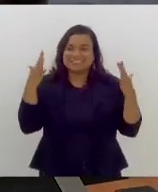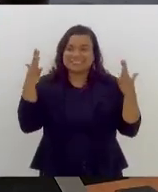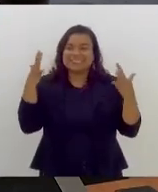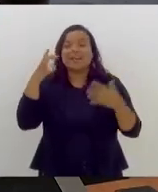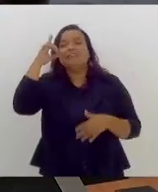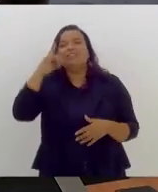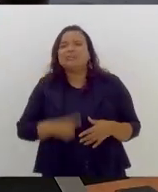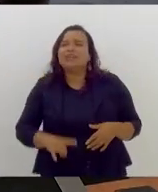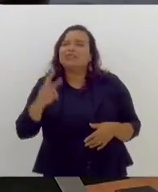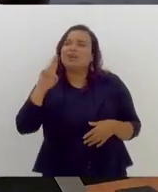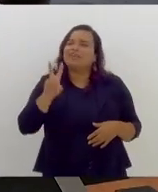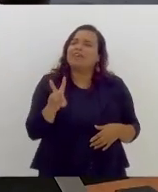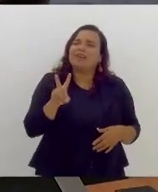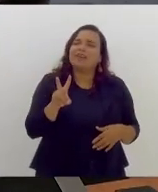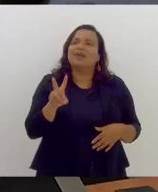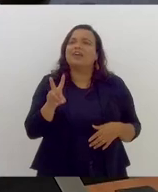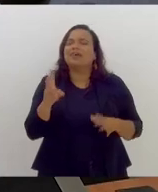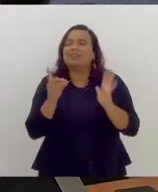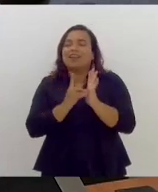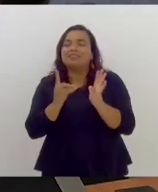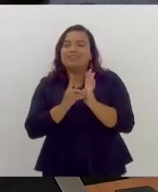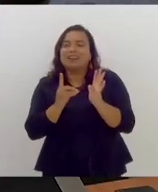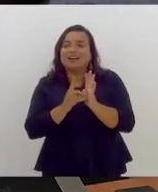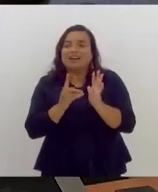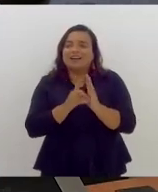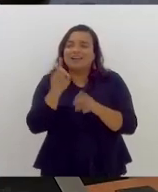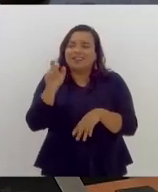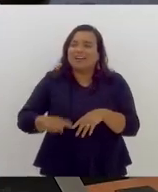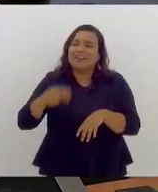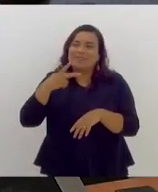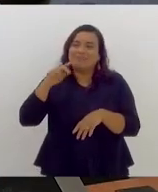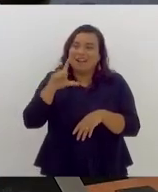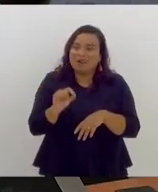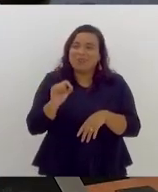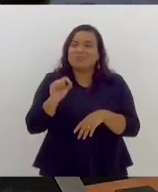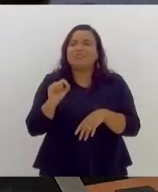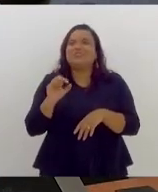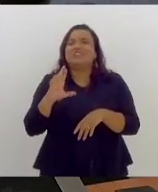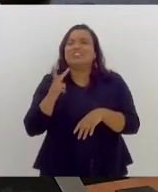Diretor do DRV, do DETRAN, querido Paulo Chalube.